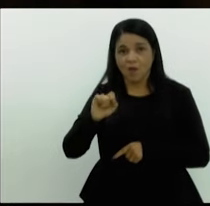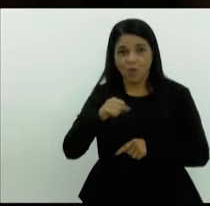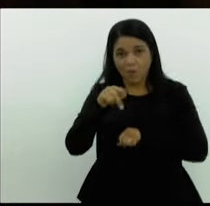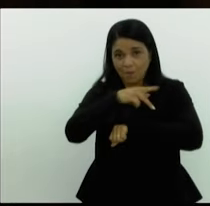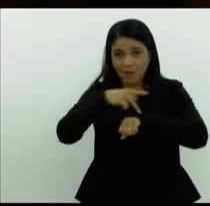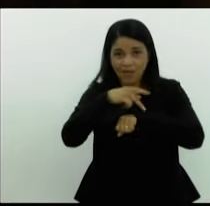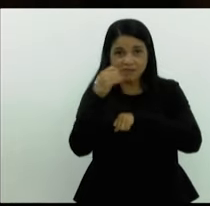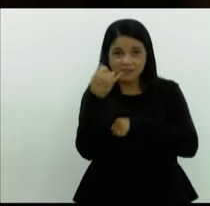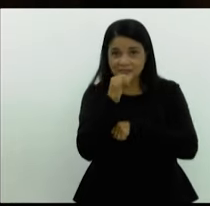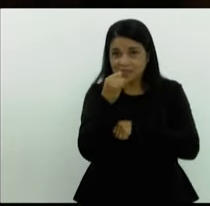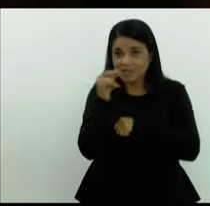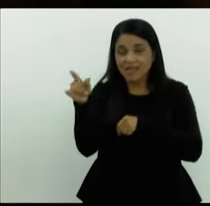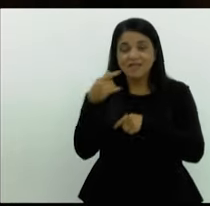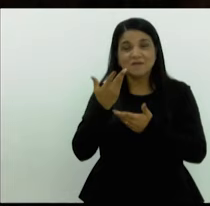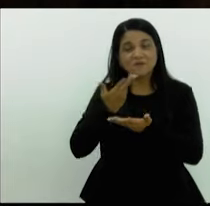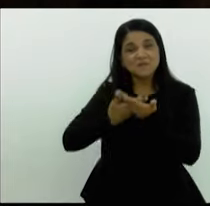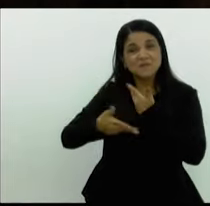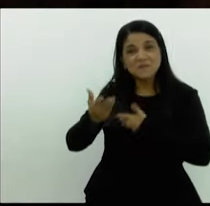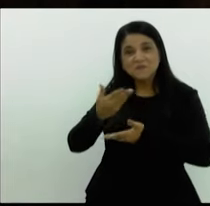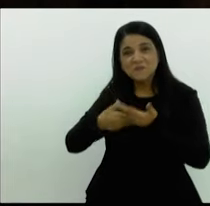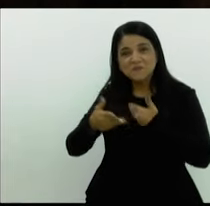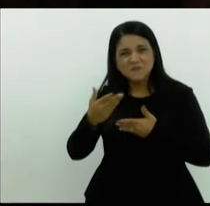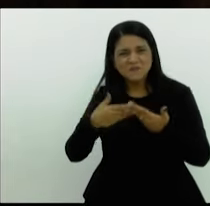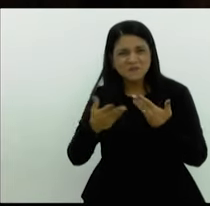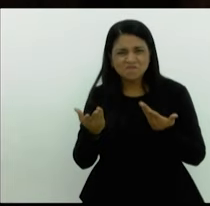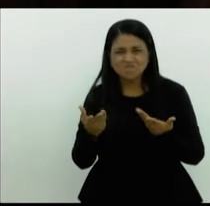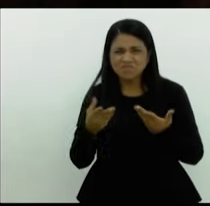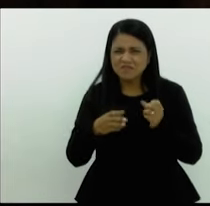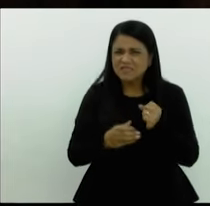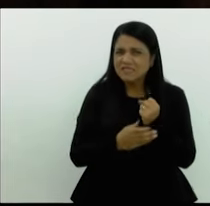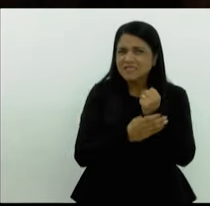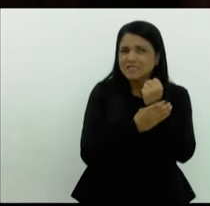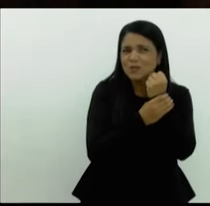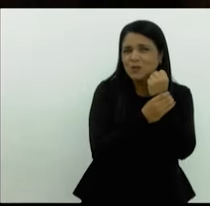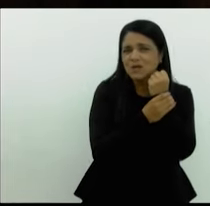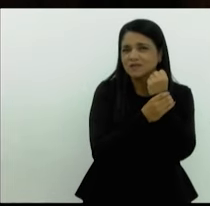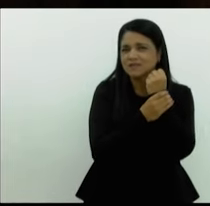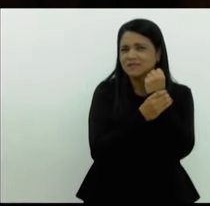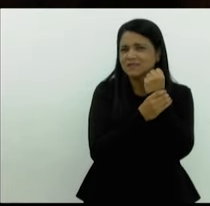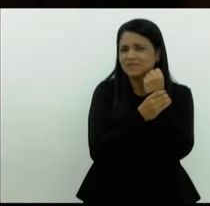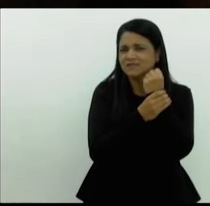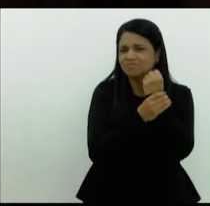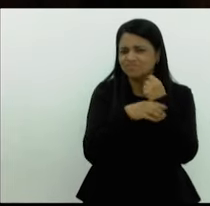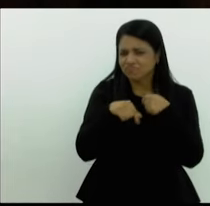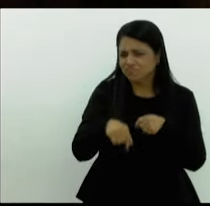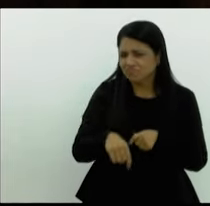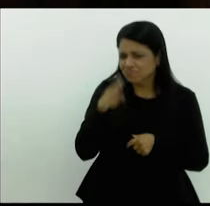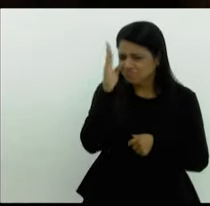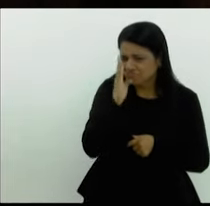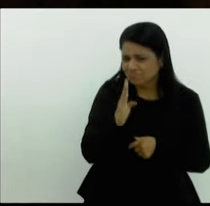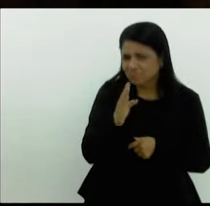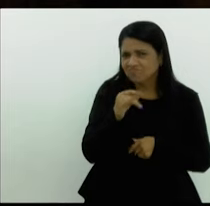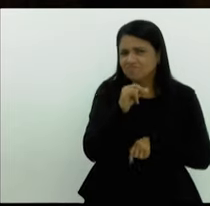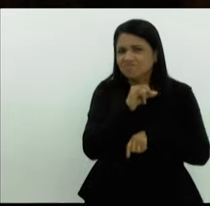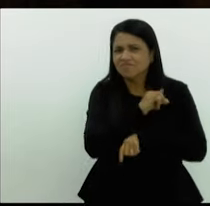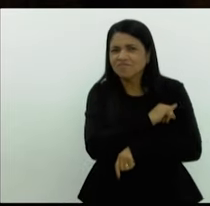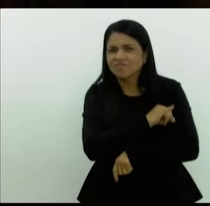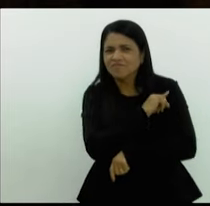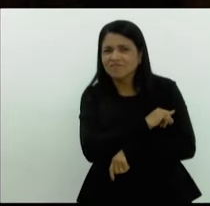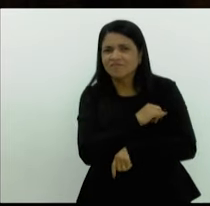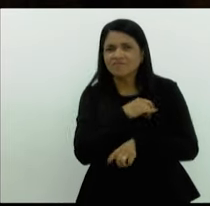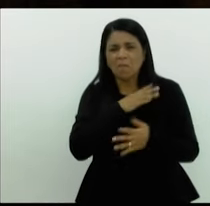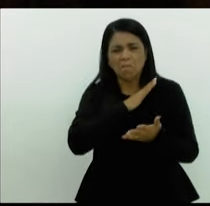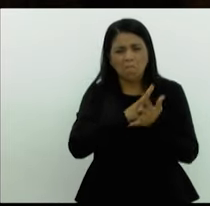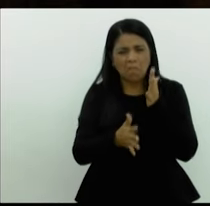ao empreendedorismo, outras missões, segurança. A gente vive numa insegurança no Rio de Janeiro, a gente vive numa desordem,